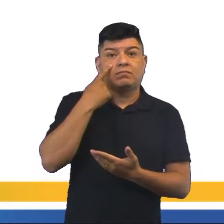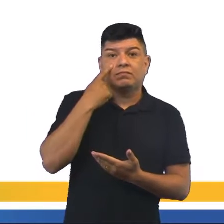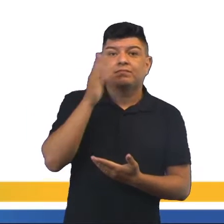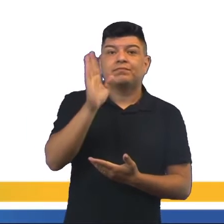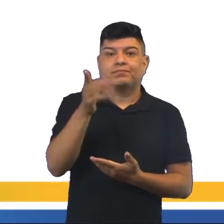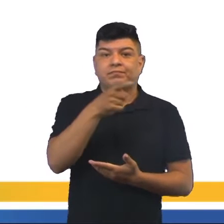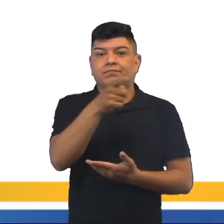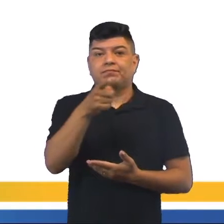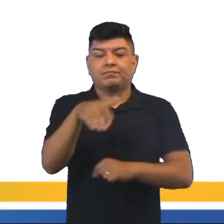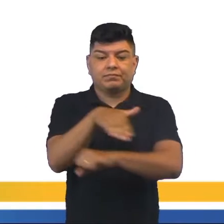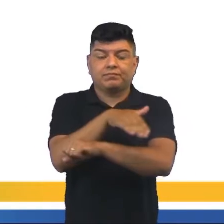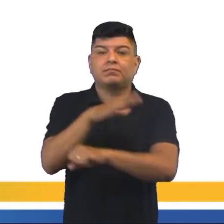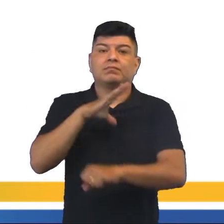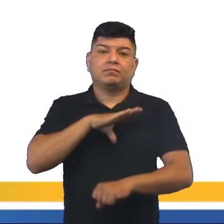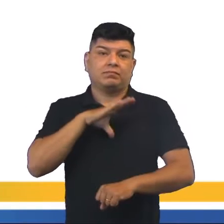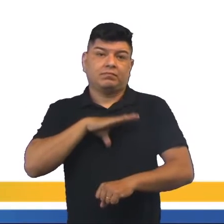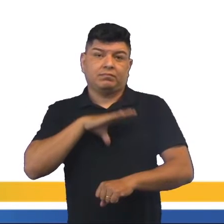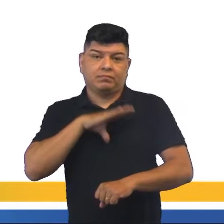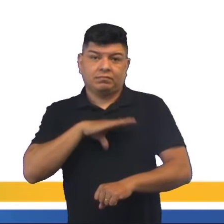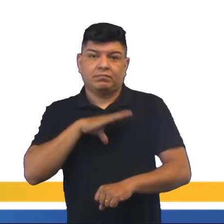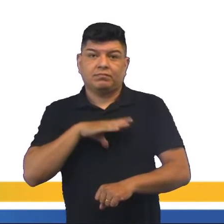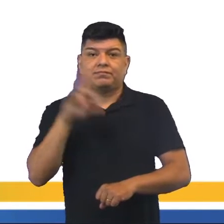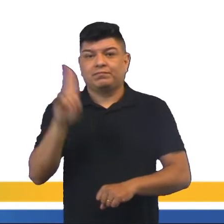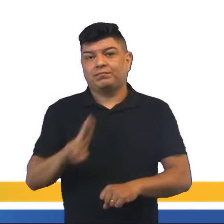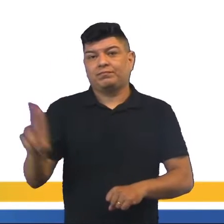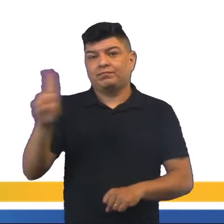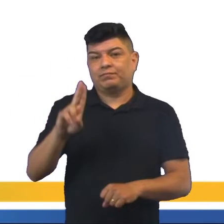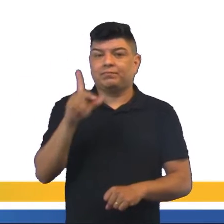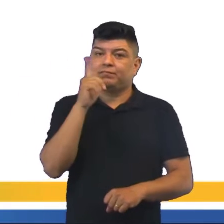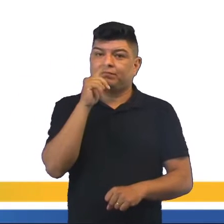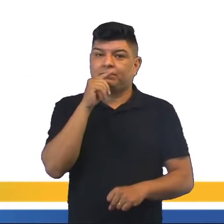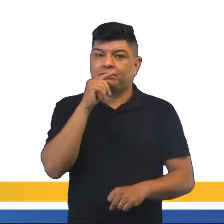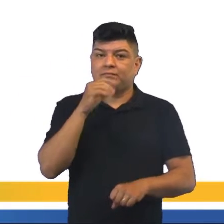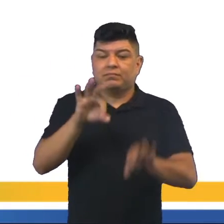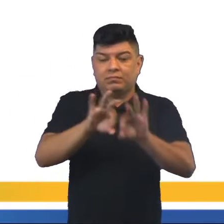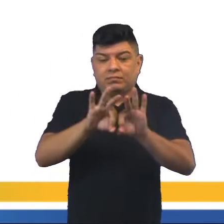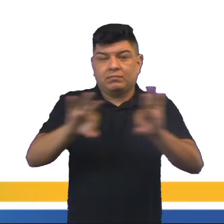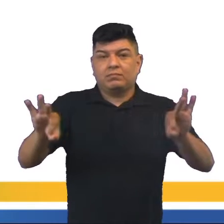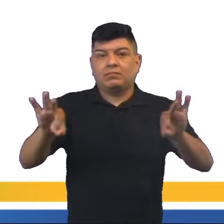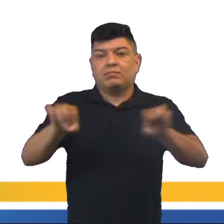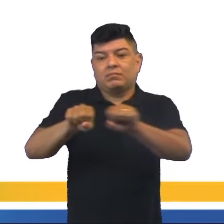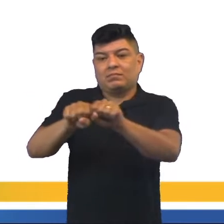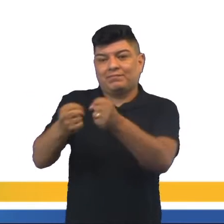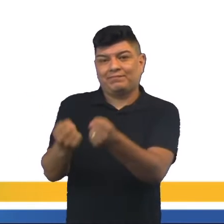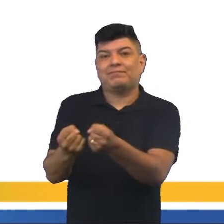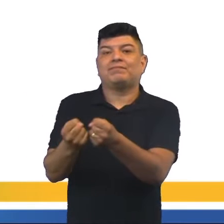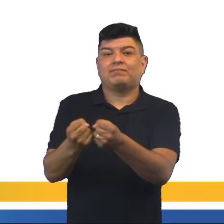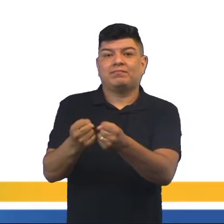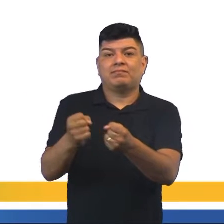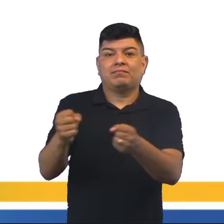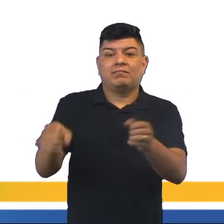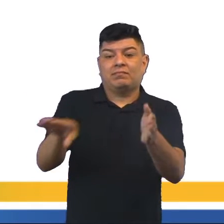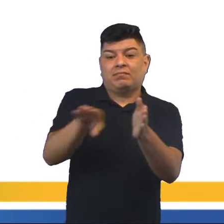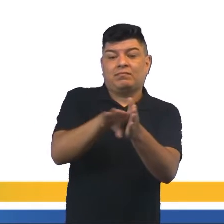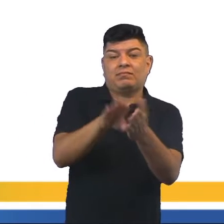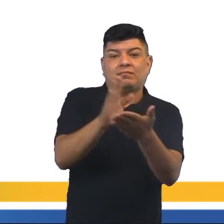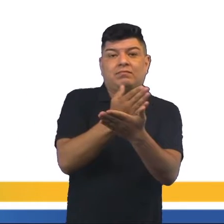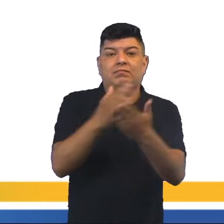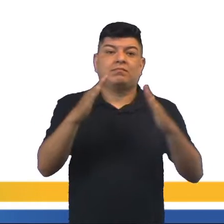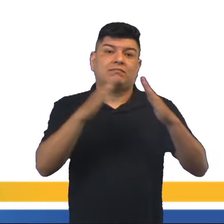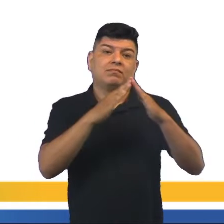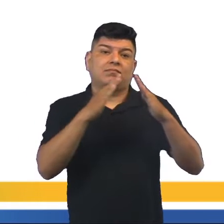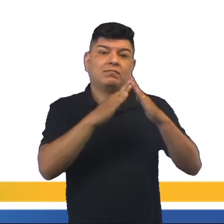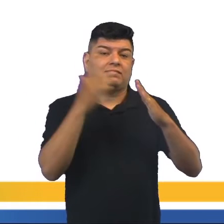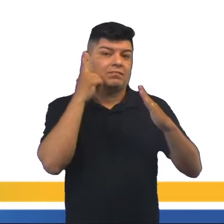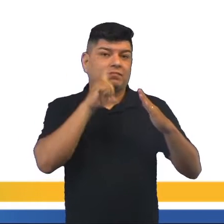aí, andando pela cidade, vazamento de água, né? Um cano quebrado, a água que deveria chegar a algumas residências, às vezes não